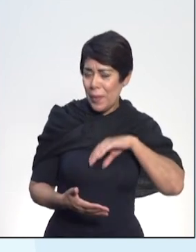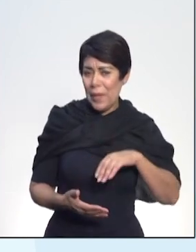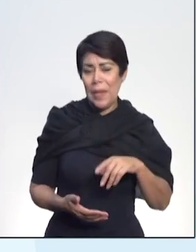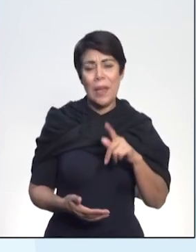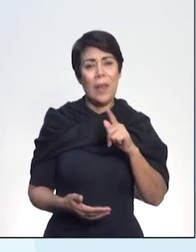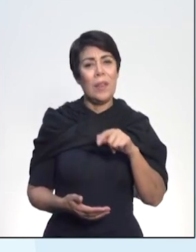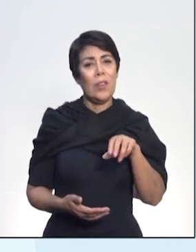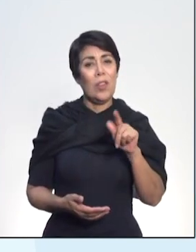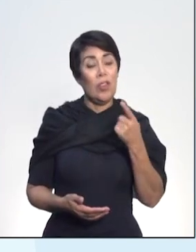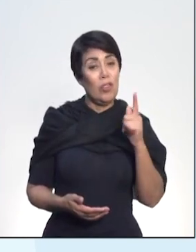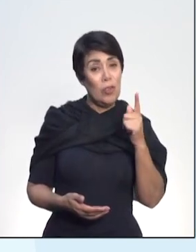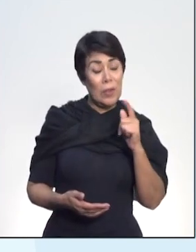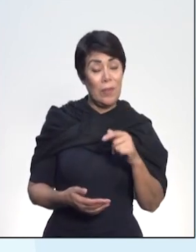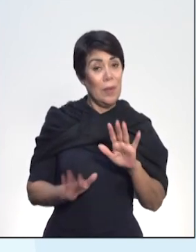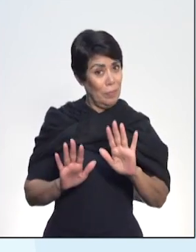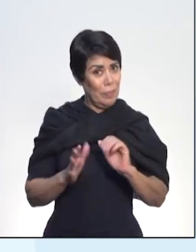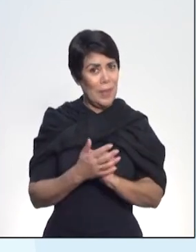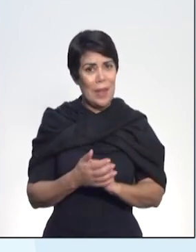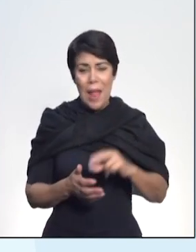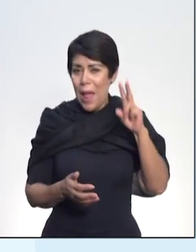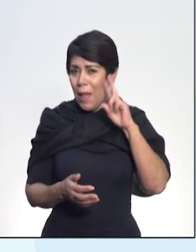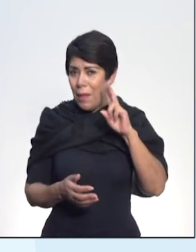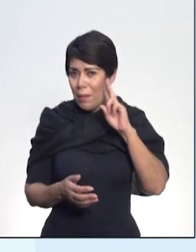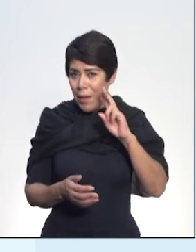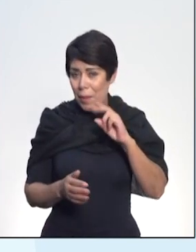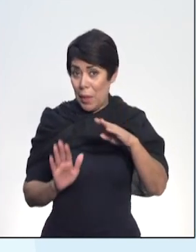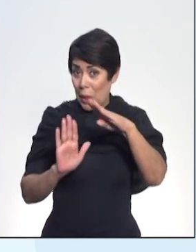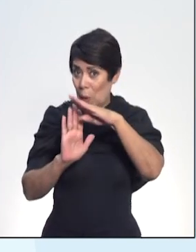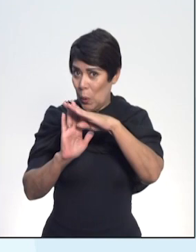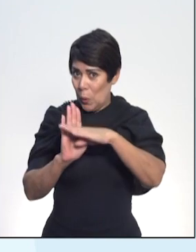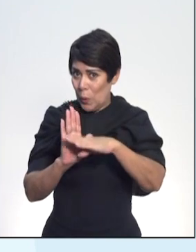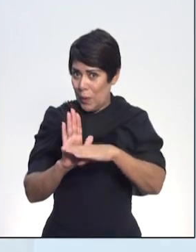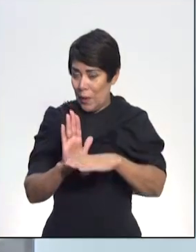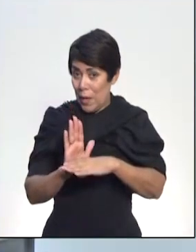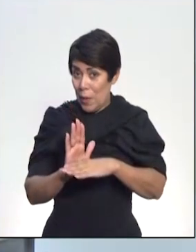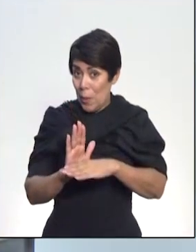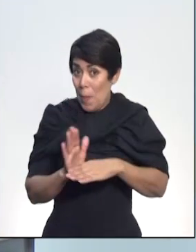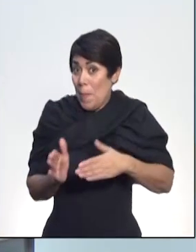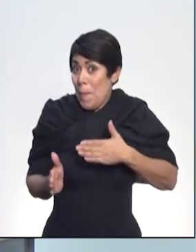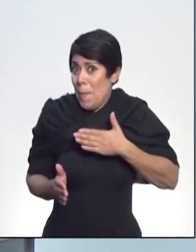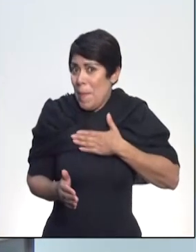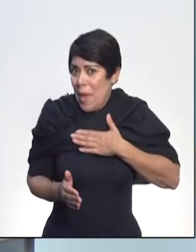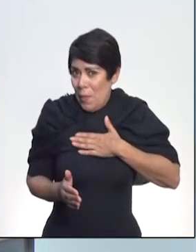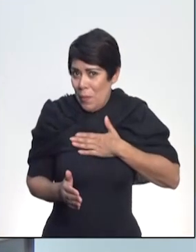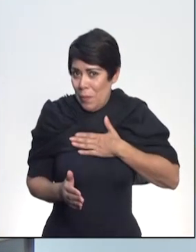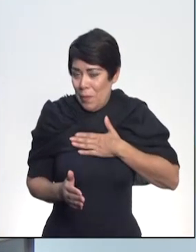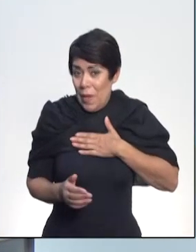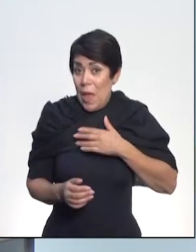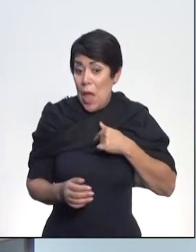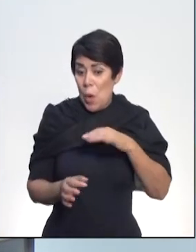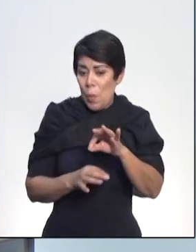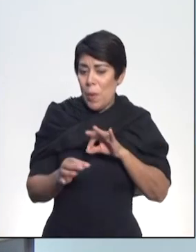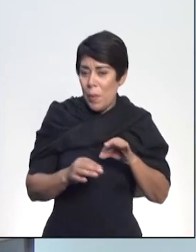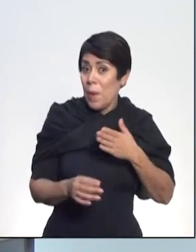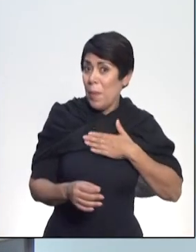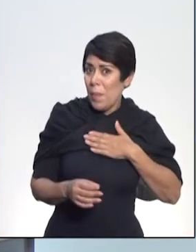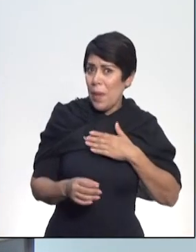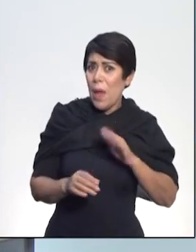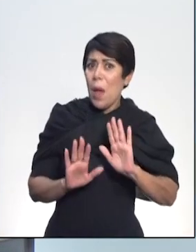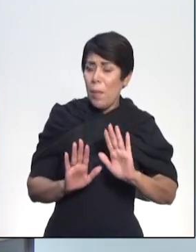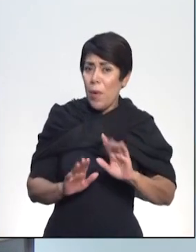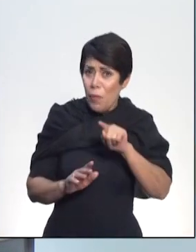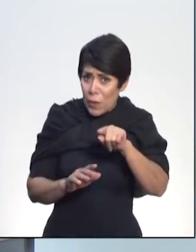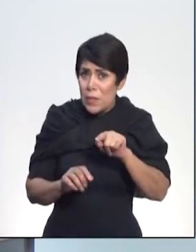geografia. Lembrem-se que esse roteiro é o que eu pensei para mim. Você pode elaborar um roteiro específico